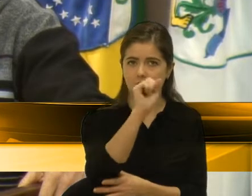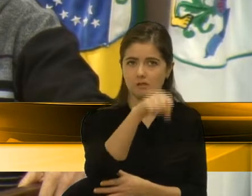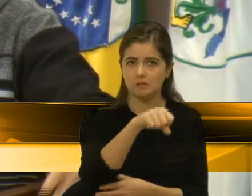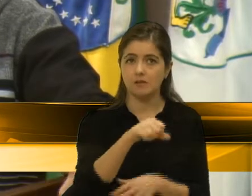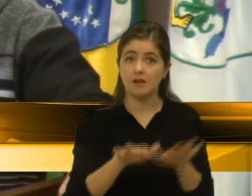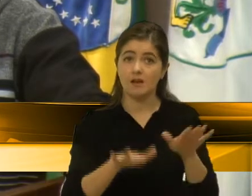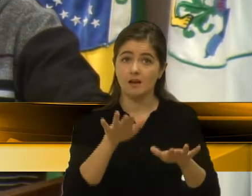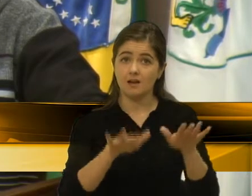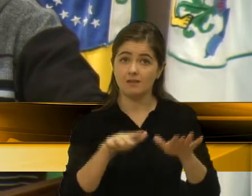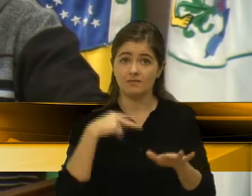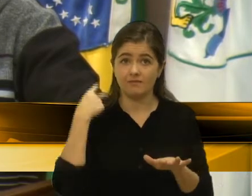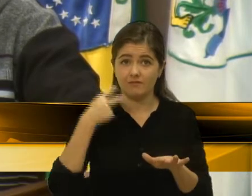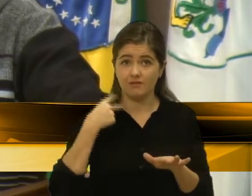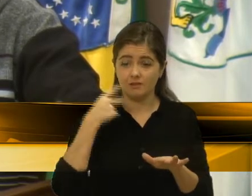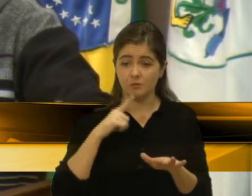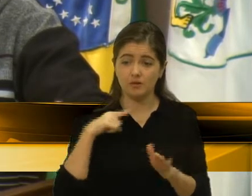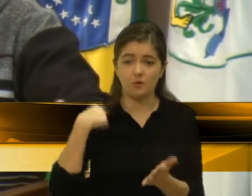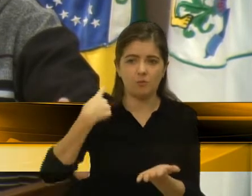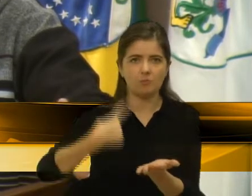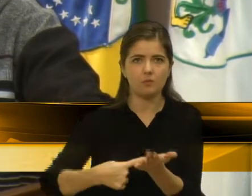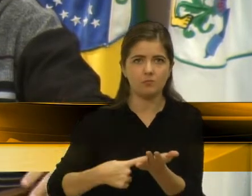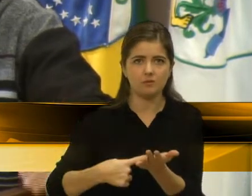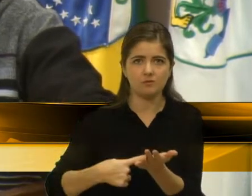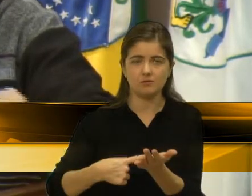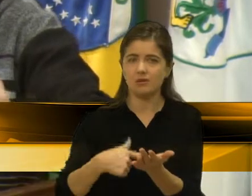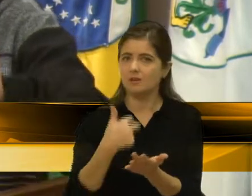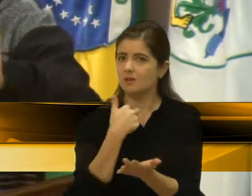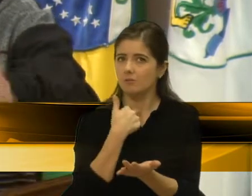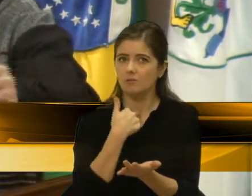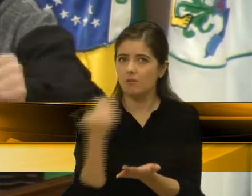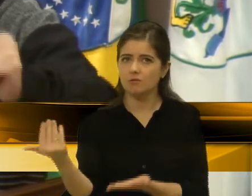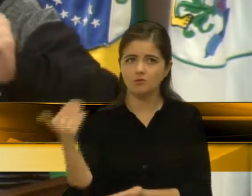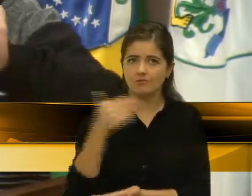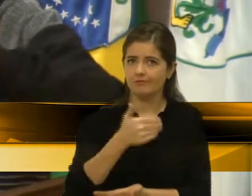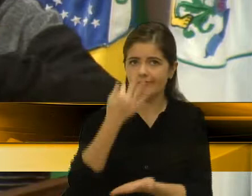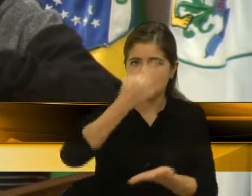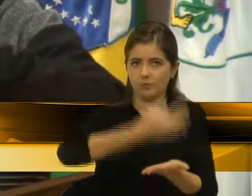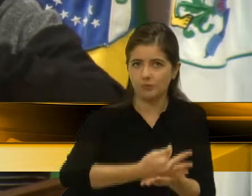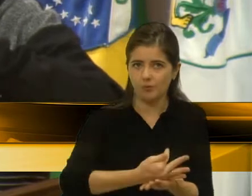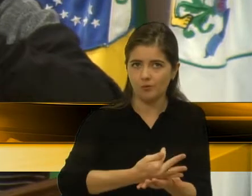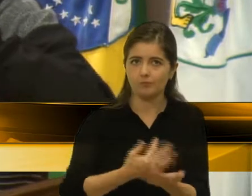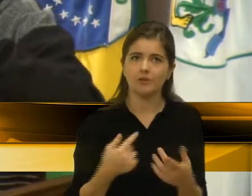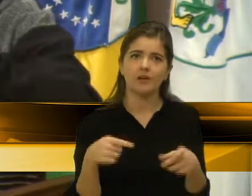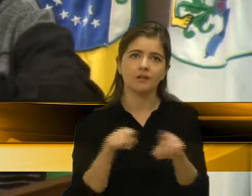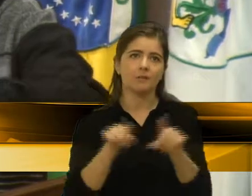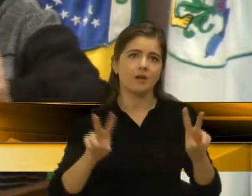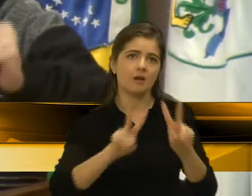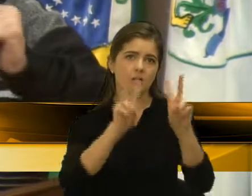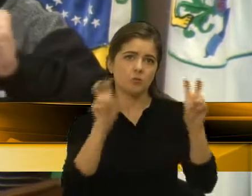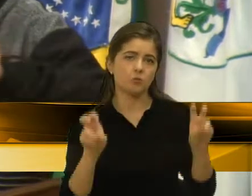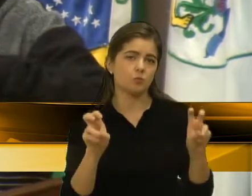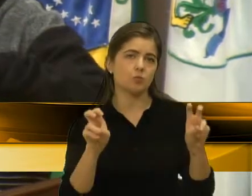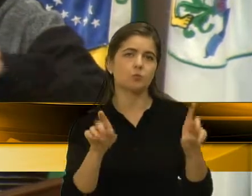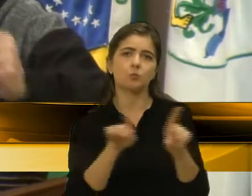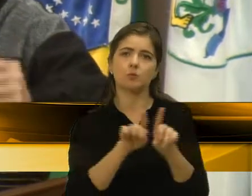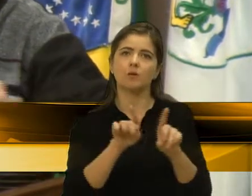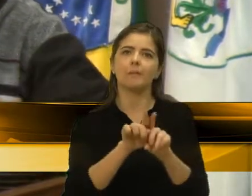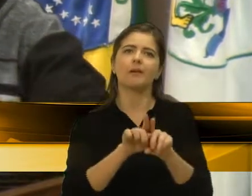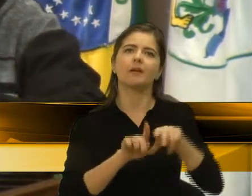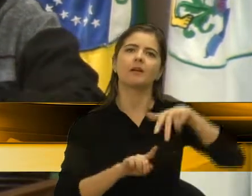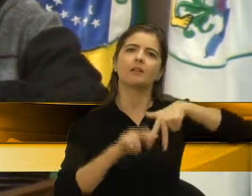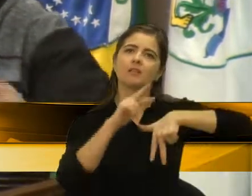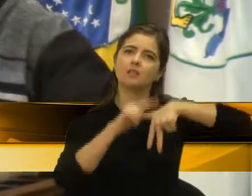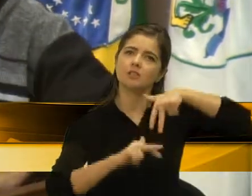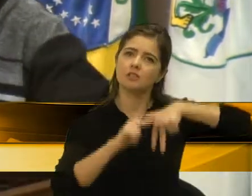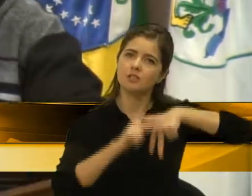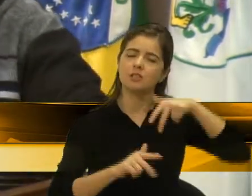vezes, o vereador, por compromissos, não esteve aqui, né? Questão das sucumbências, que era importante, a questão de gênero. Então, teve vereador que estava ali